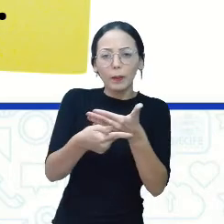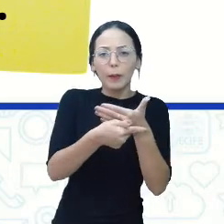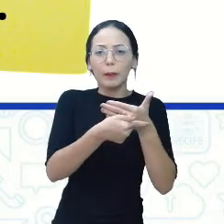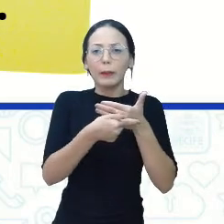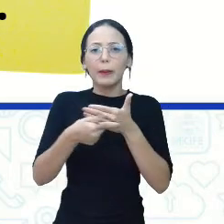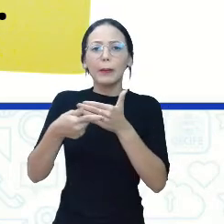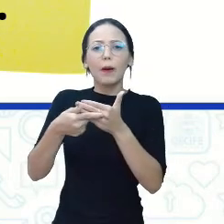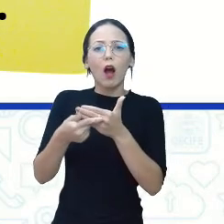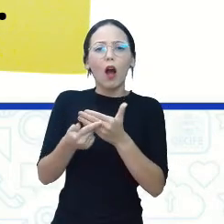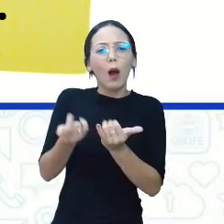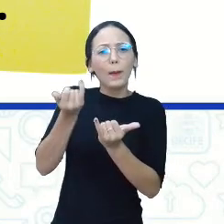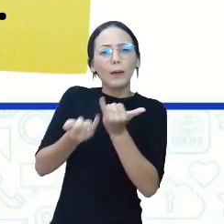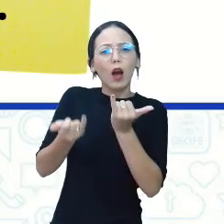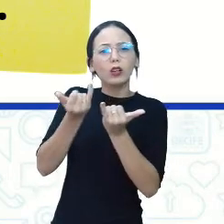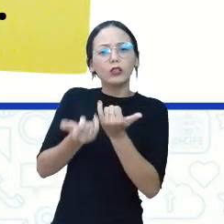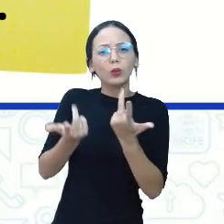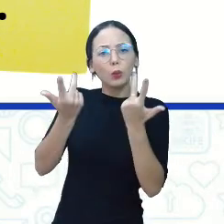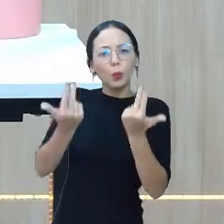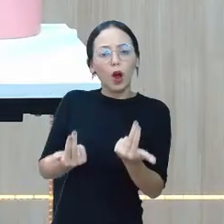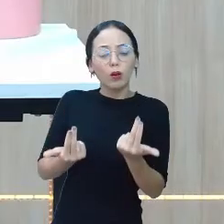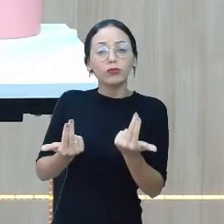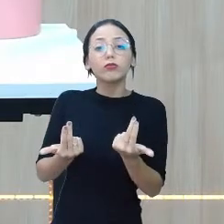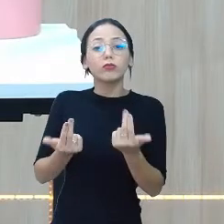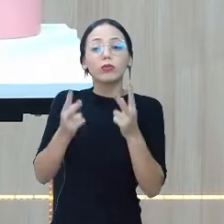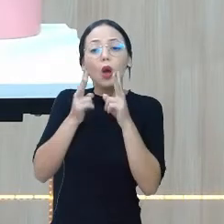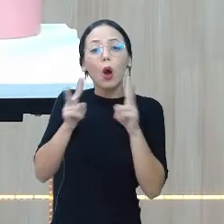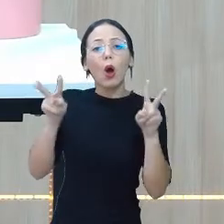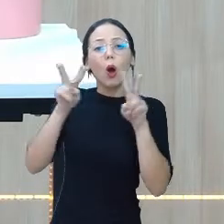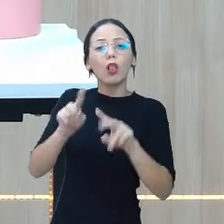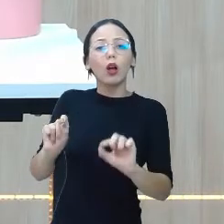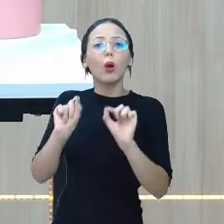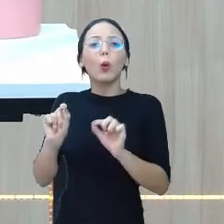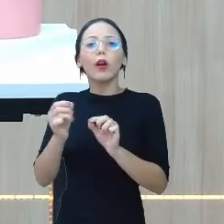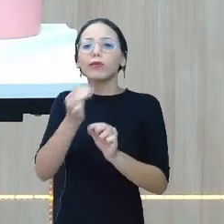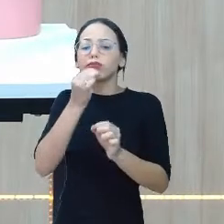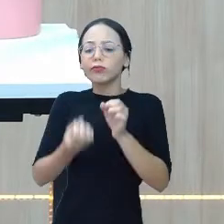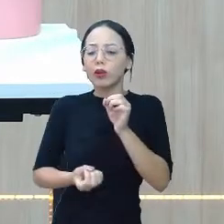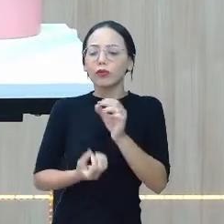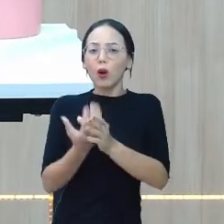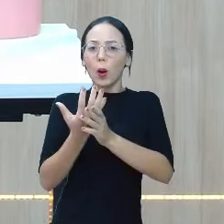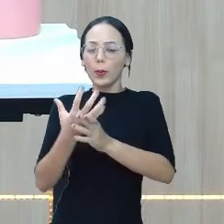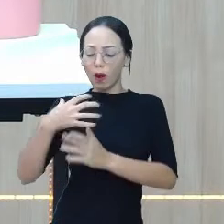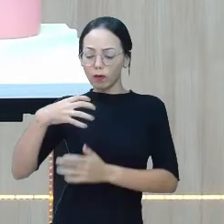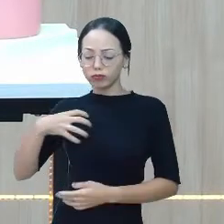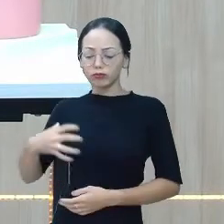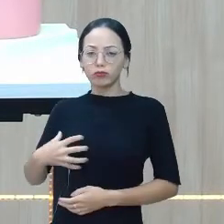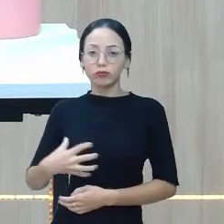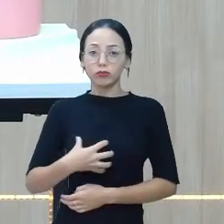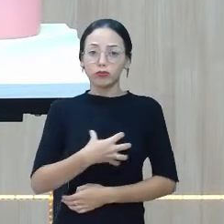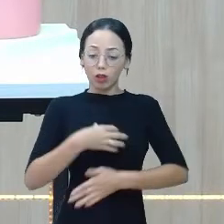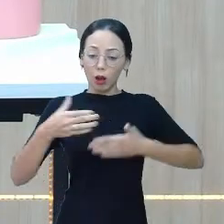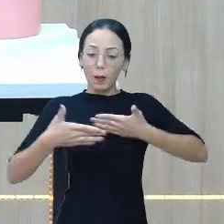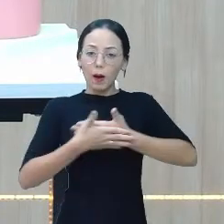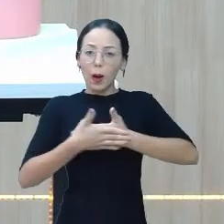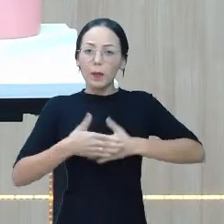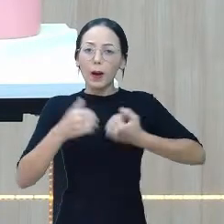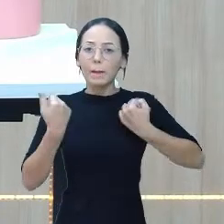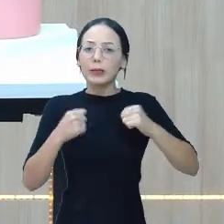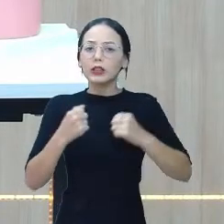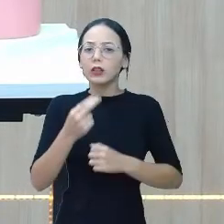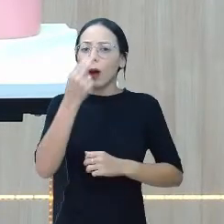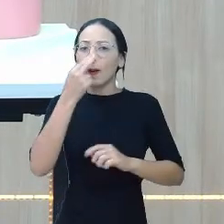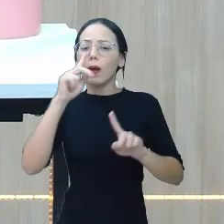função semelhante. Então, a gente vai dar uma olhada que para formar um órgão, esses tecidos eles têm que ter o mesmo